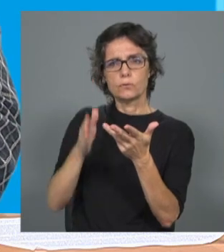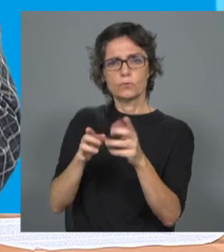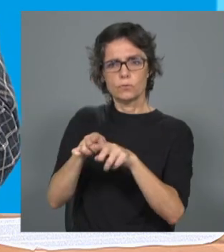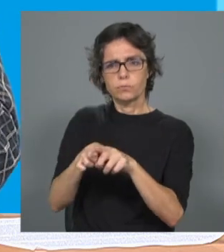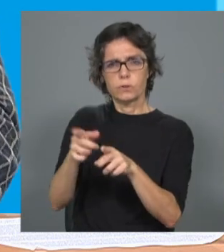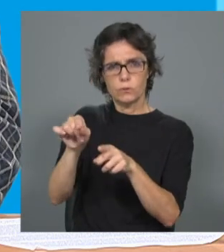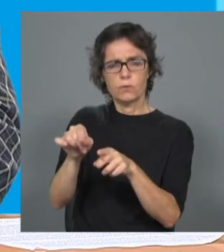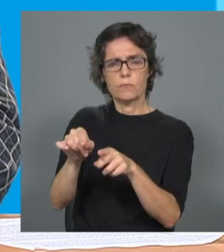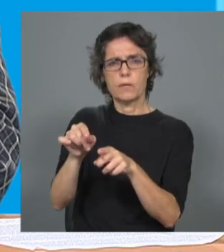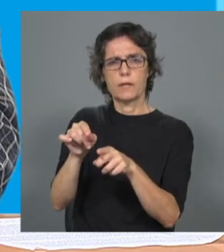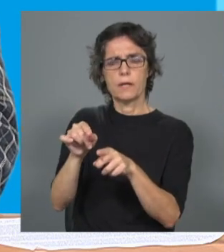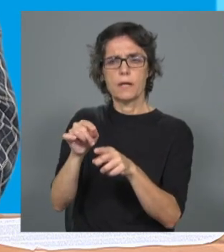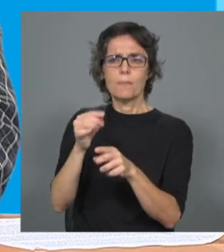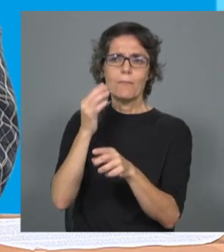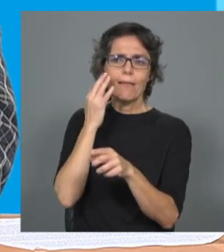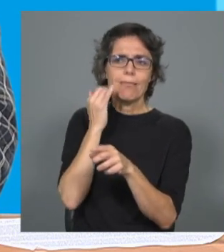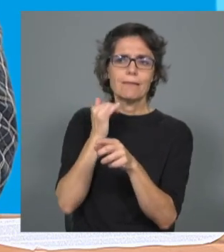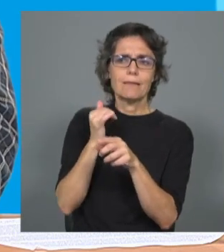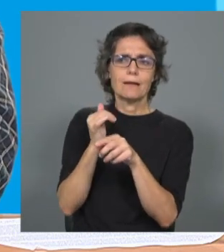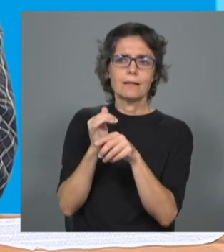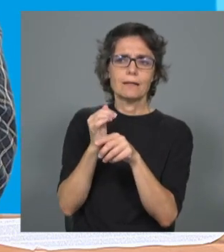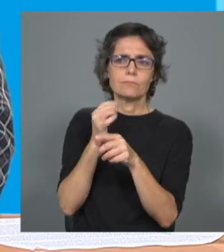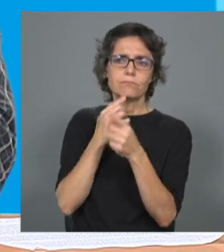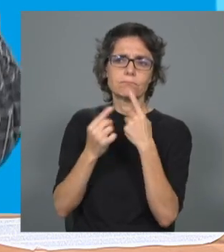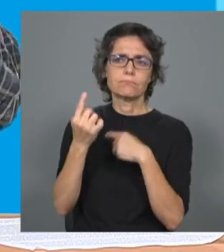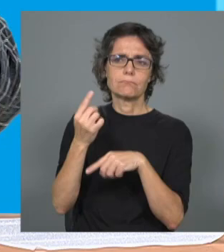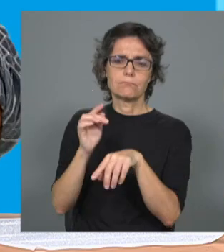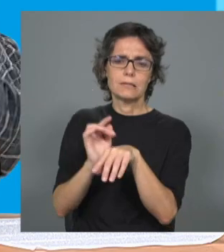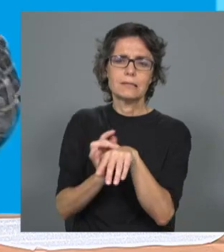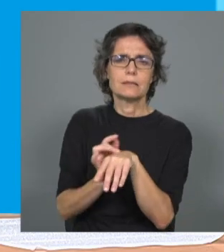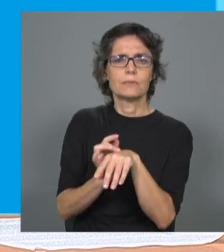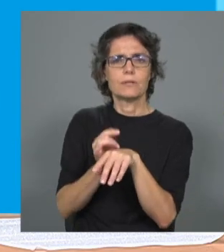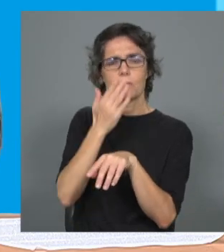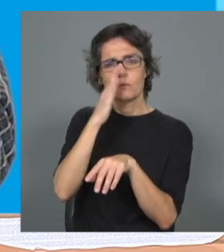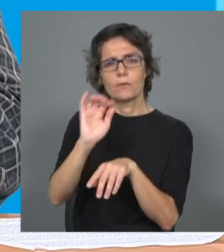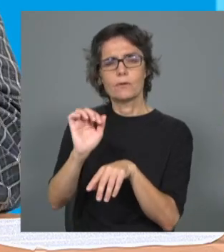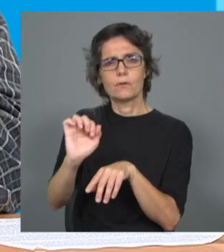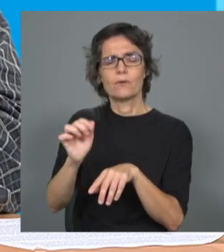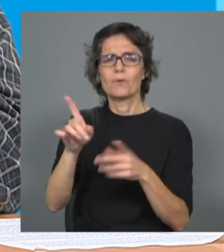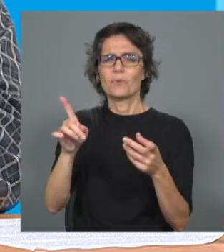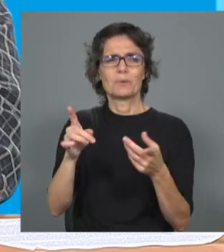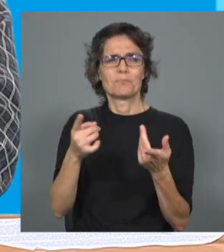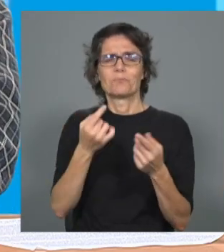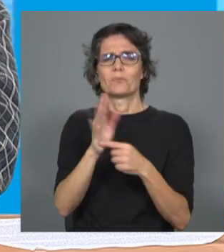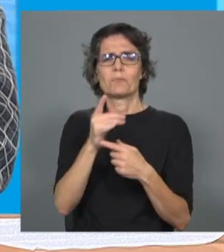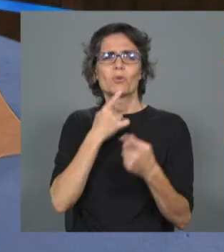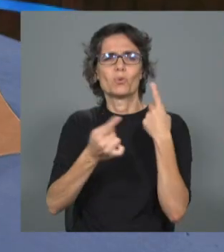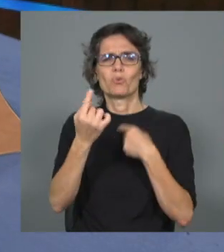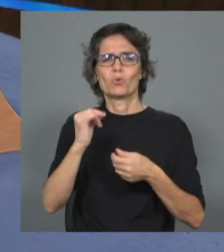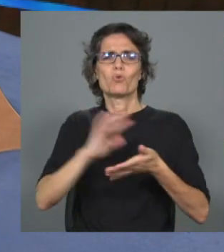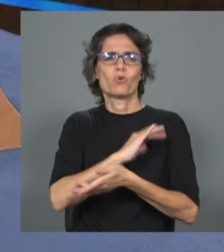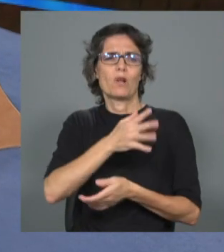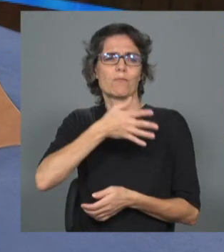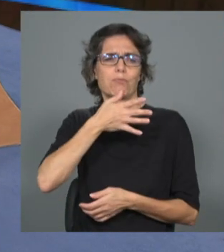sensibilizar para uma postura nova. Não é necessariamente vir para um jornal e dizer este roubou, aquele roubou. Isso não tem muita eficácia. Pode ter